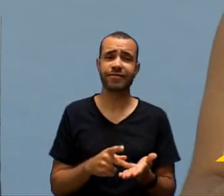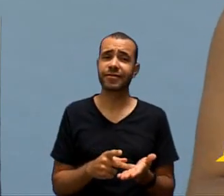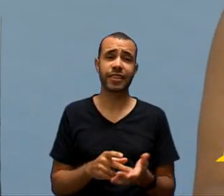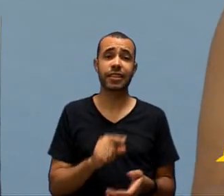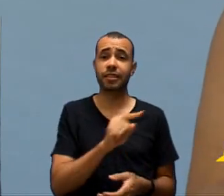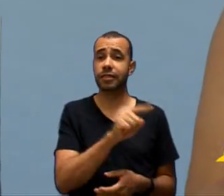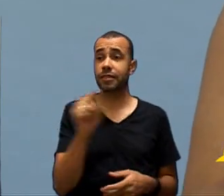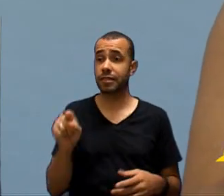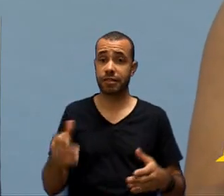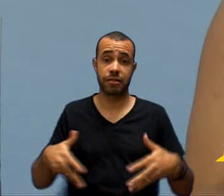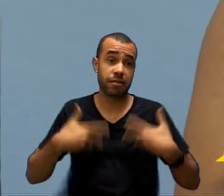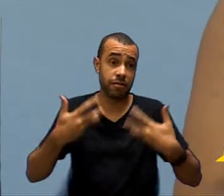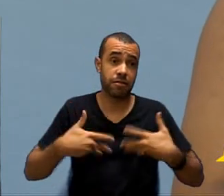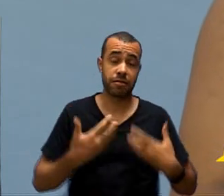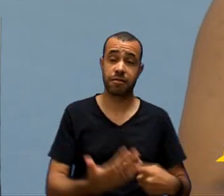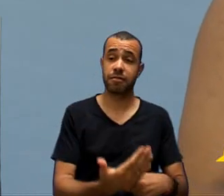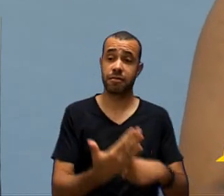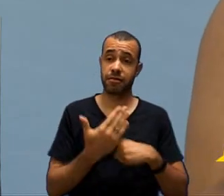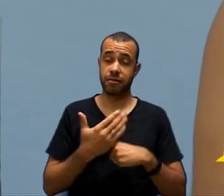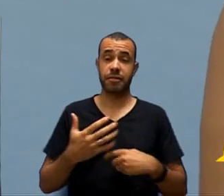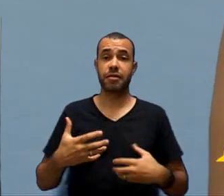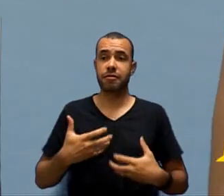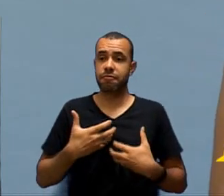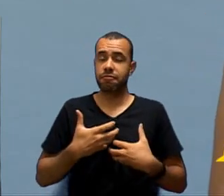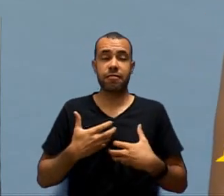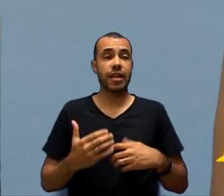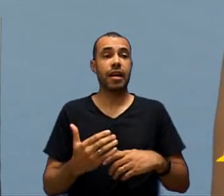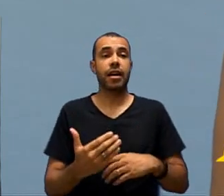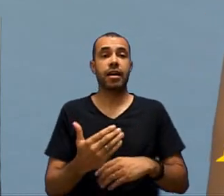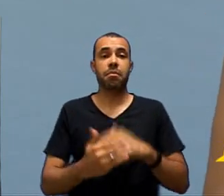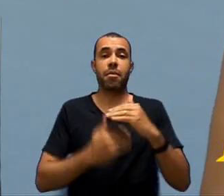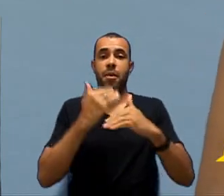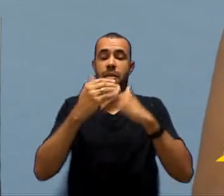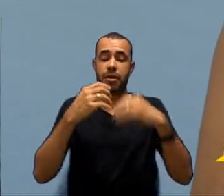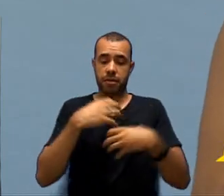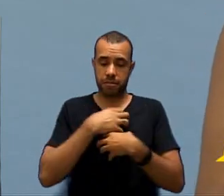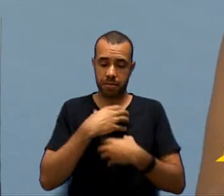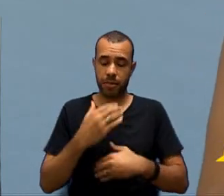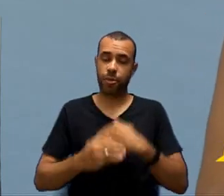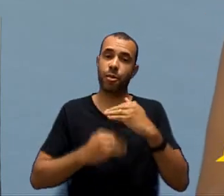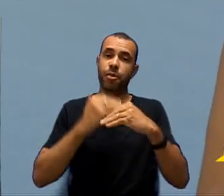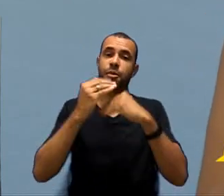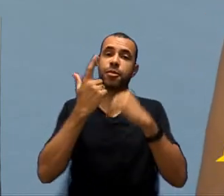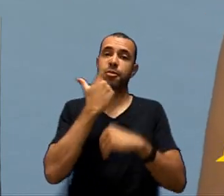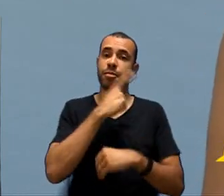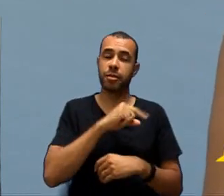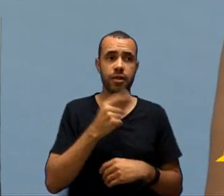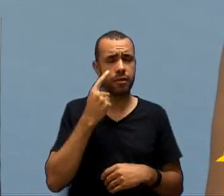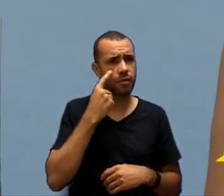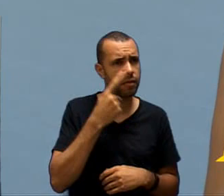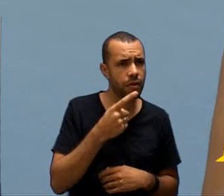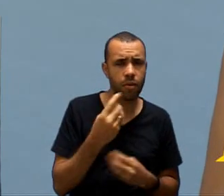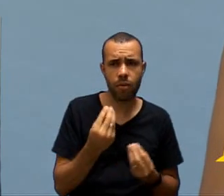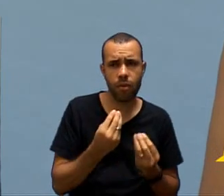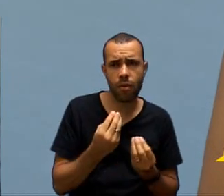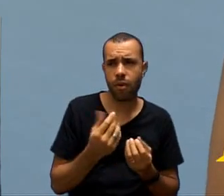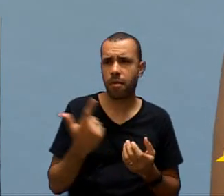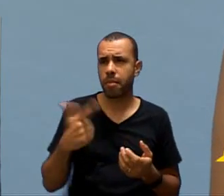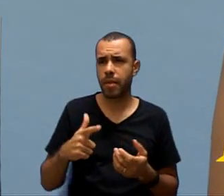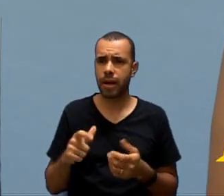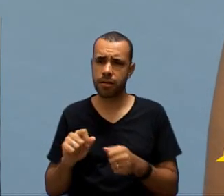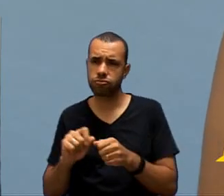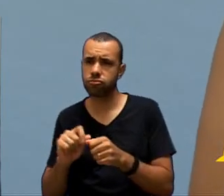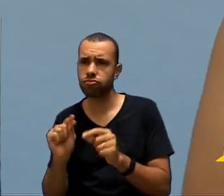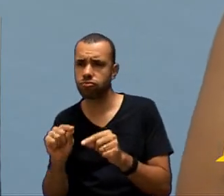vocês me alegraram demais, vocês fizeram eu evoluir como pessoa, meu ponto de vista e atitudes. Eu quero